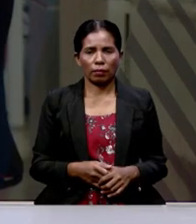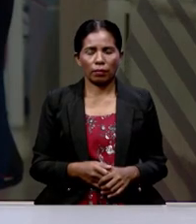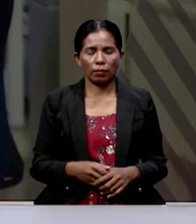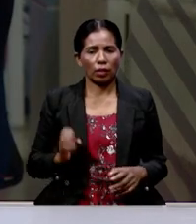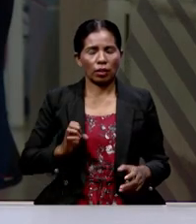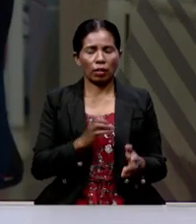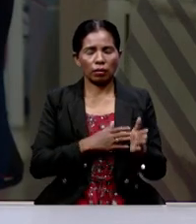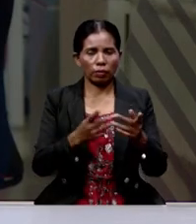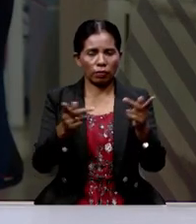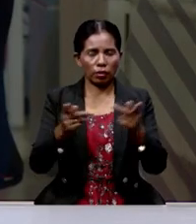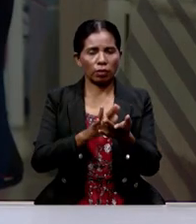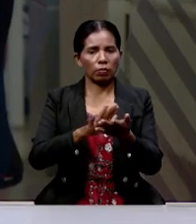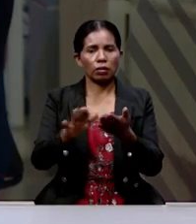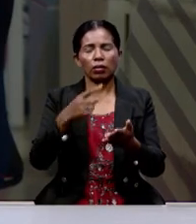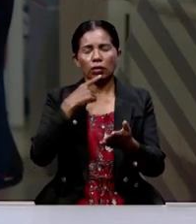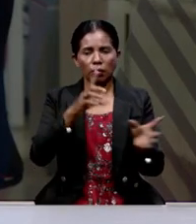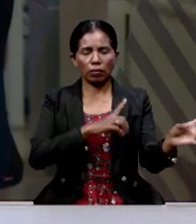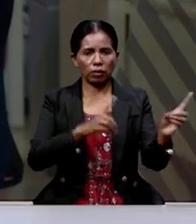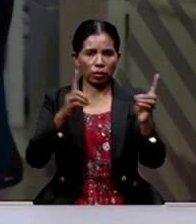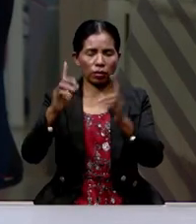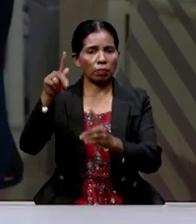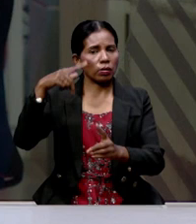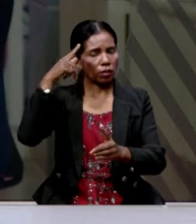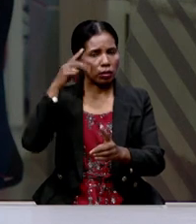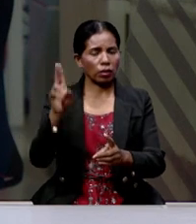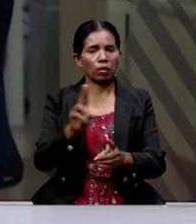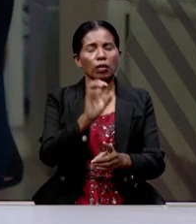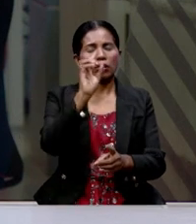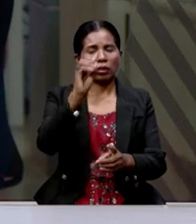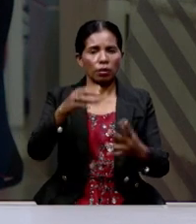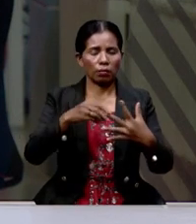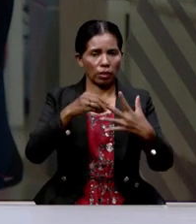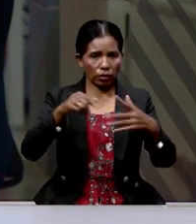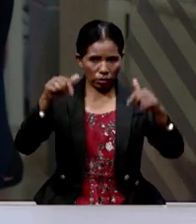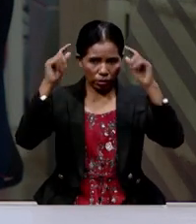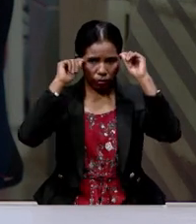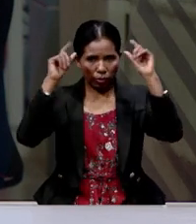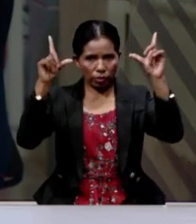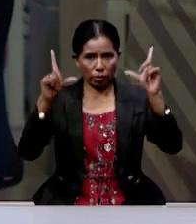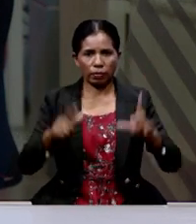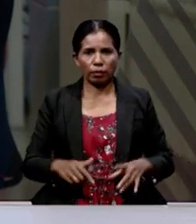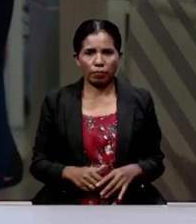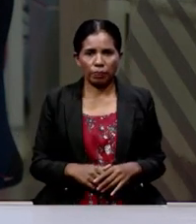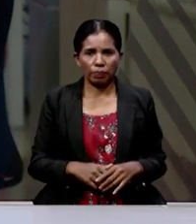Embaixador Meio Ambiente lamenta a implementação política geroplástico e a Timor-Leste.